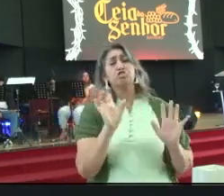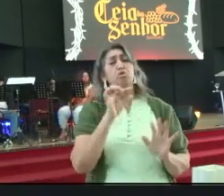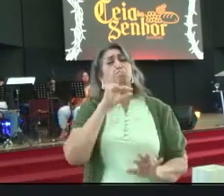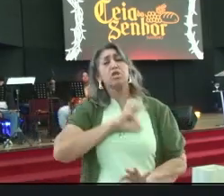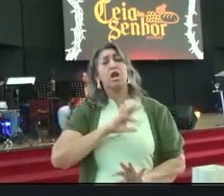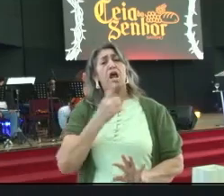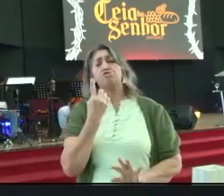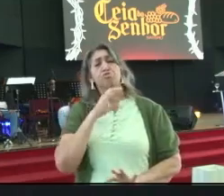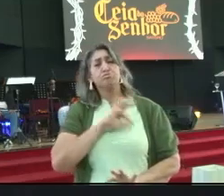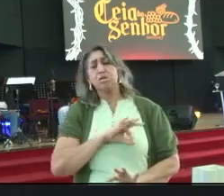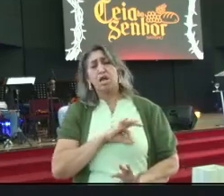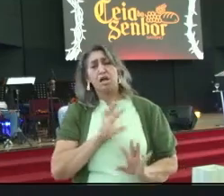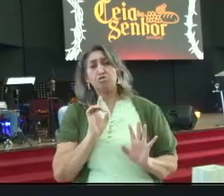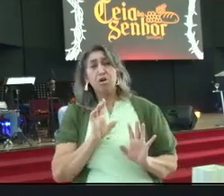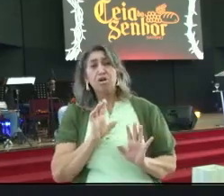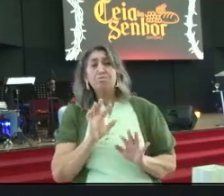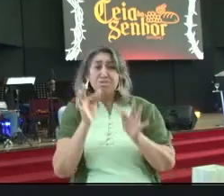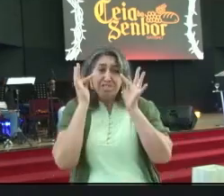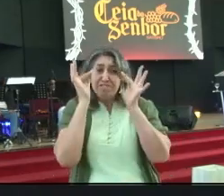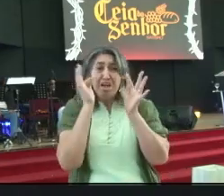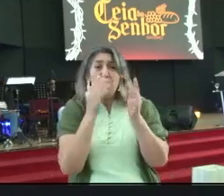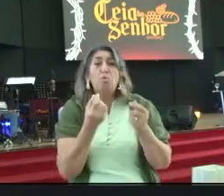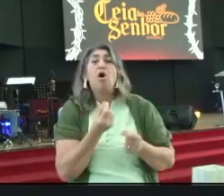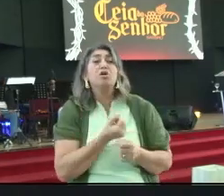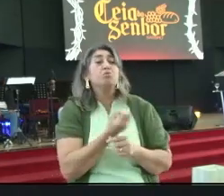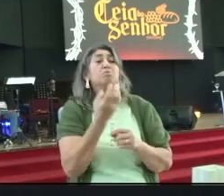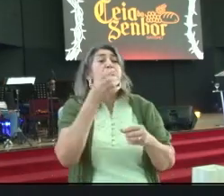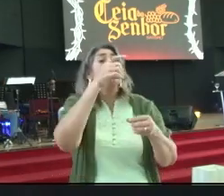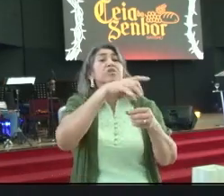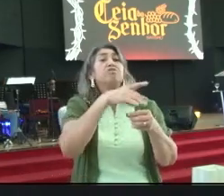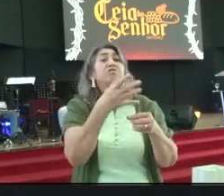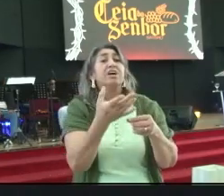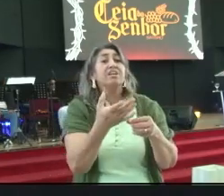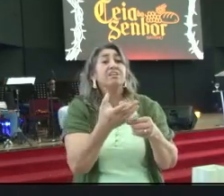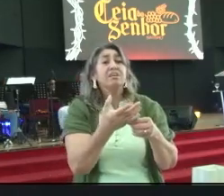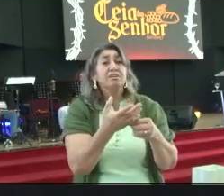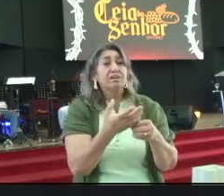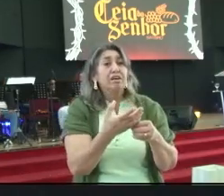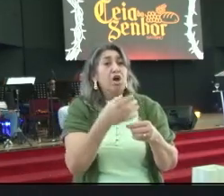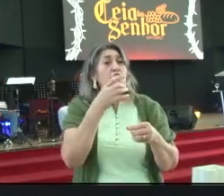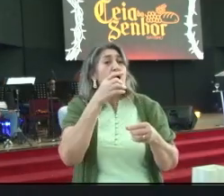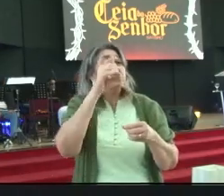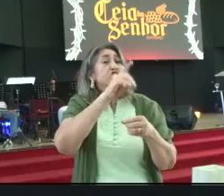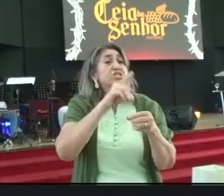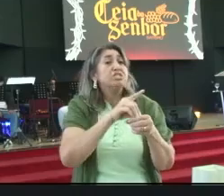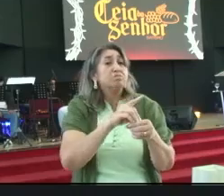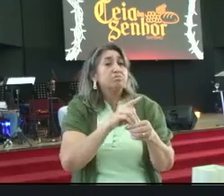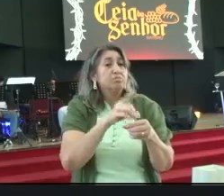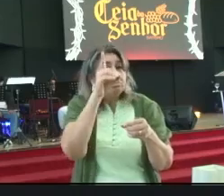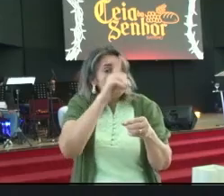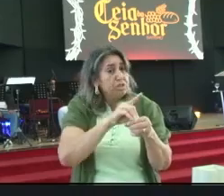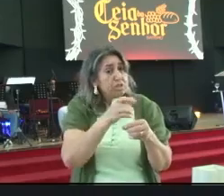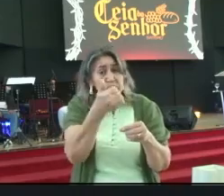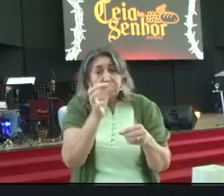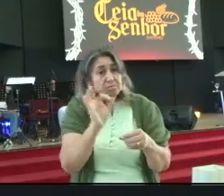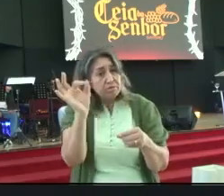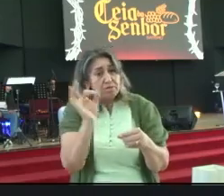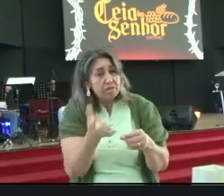Corre, já era para você estar aqui, André. Está vendo esse moço aí, irmão? Fica lá na frente, você está me